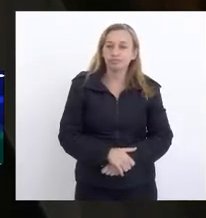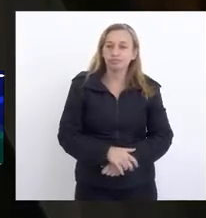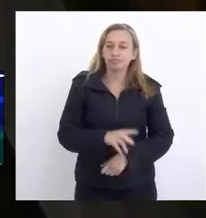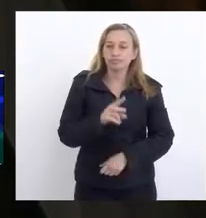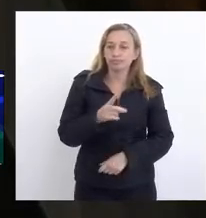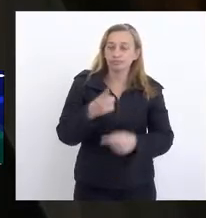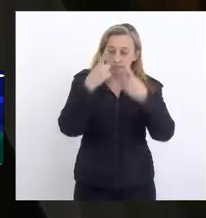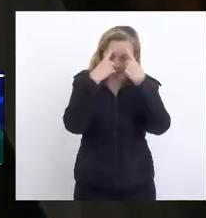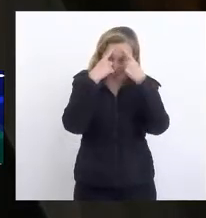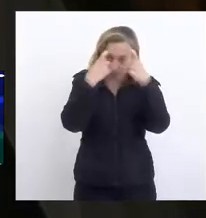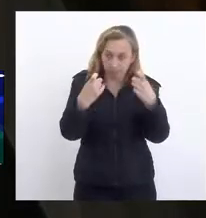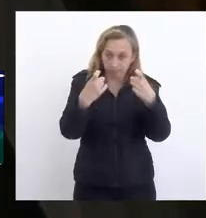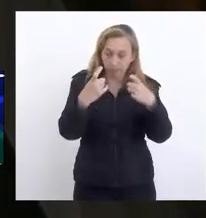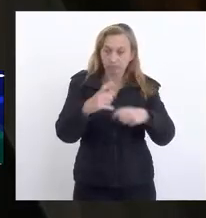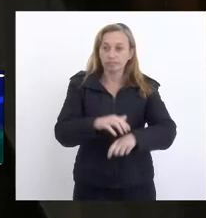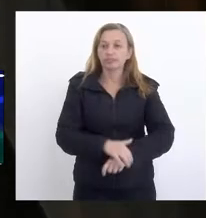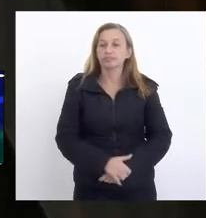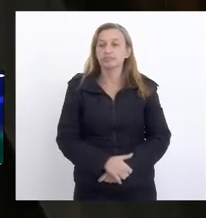virulenta,